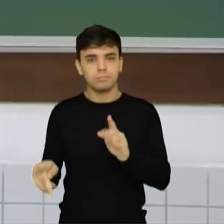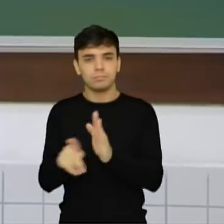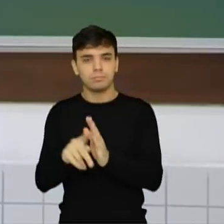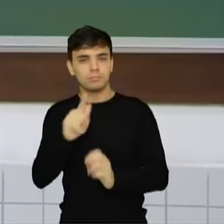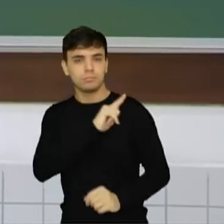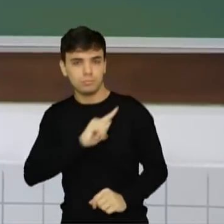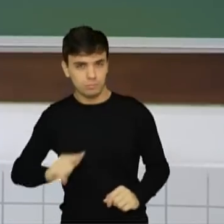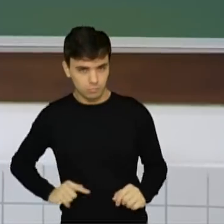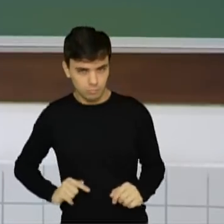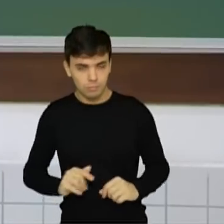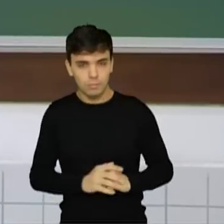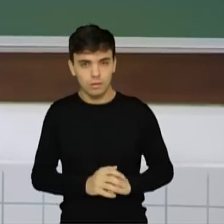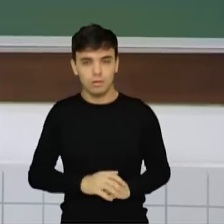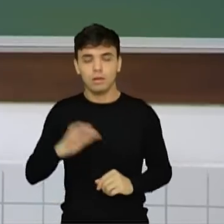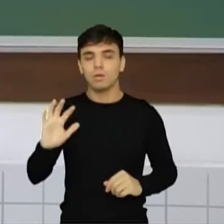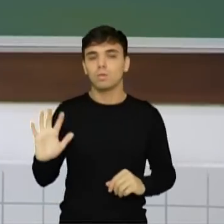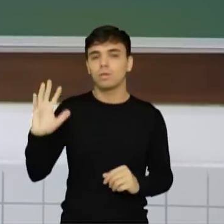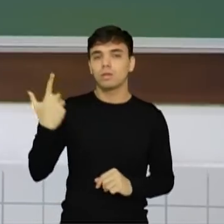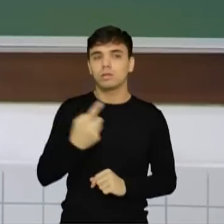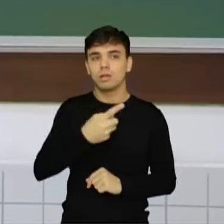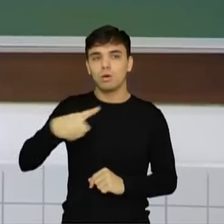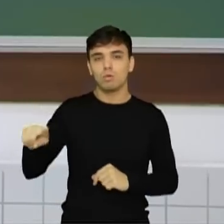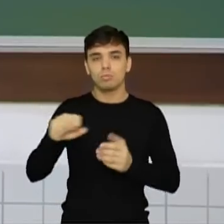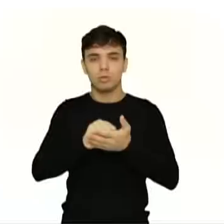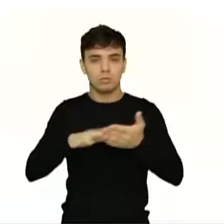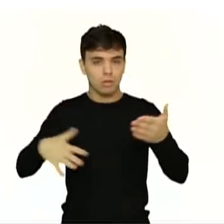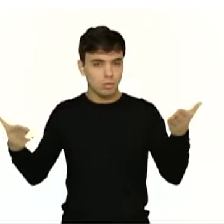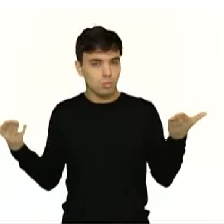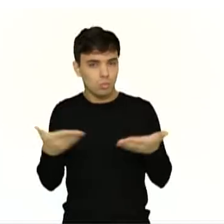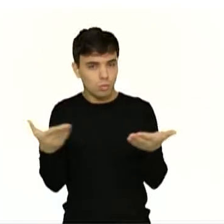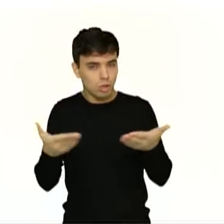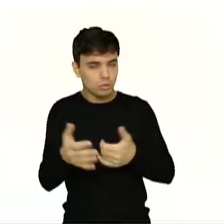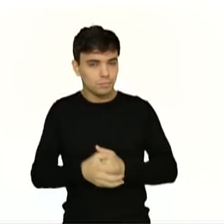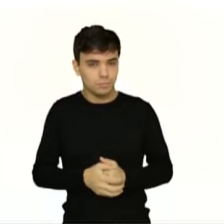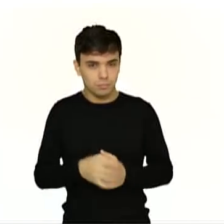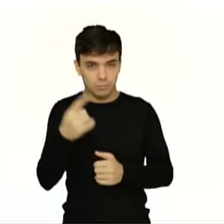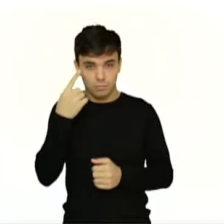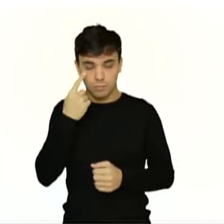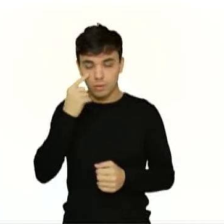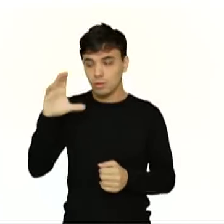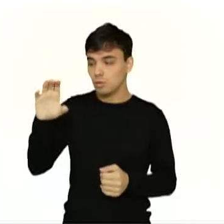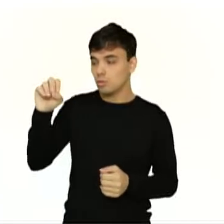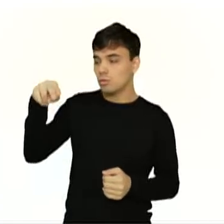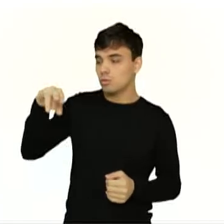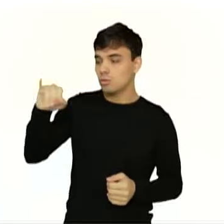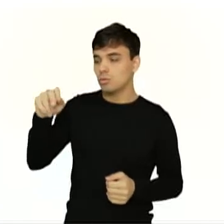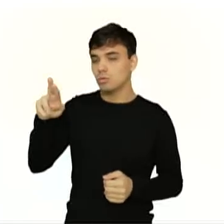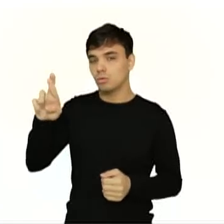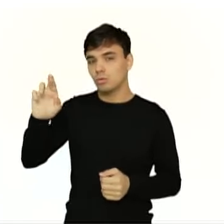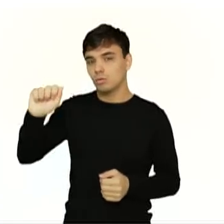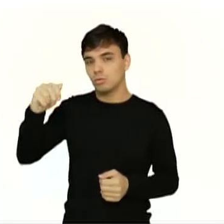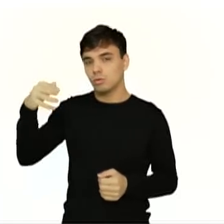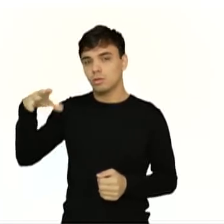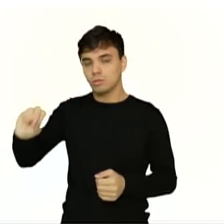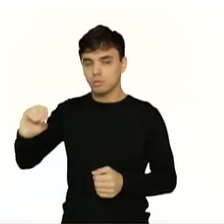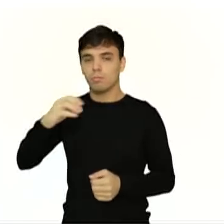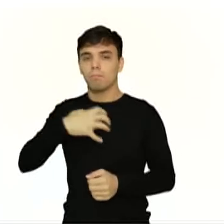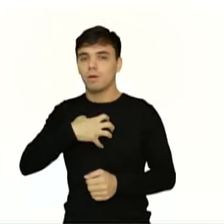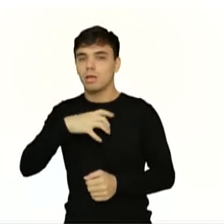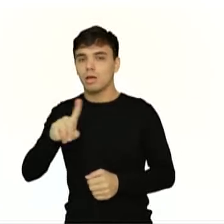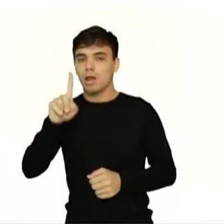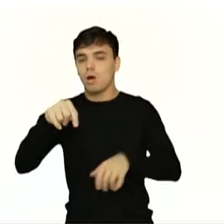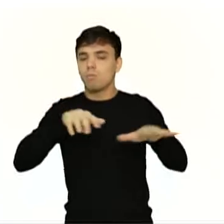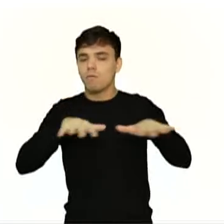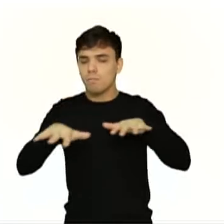certo? O que nos leva aí à nossa última atividade da aula de hoje. A Conjuração Baiana caracterizou-se por ser um movimento